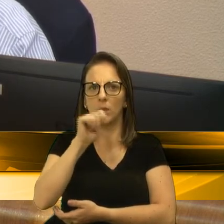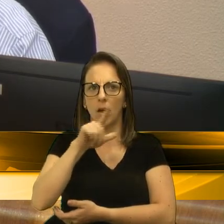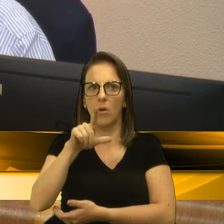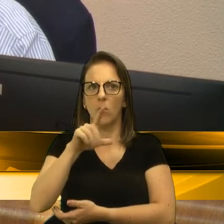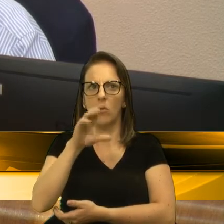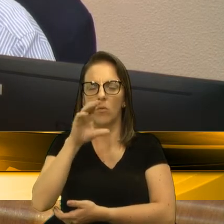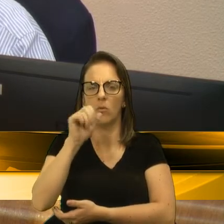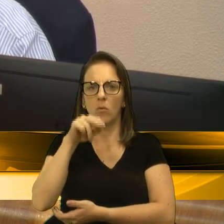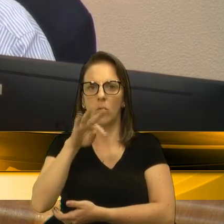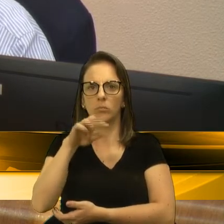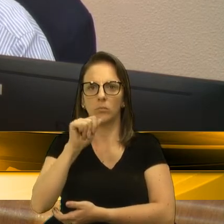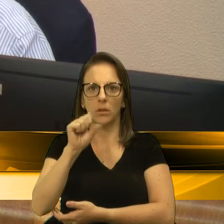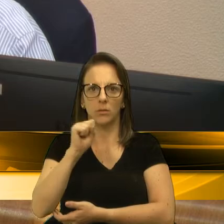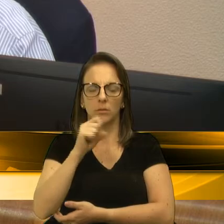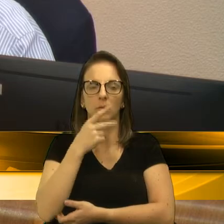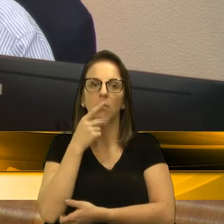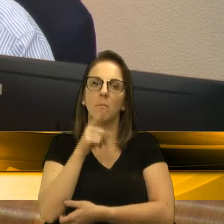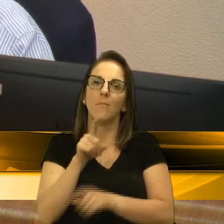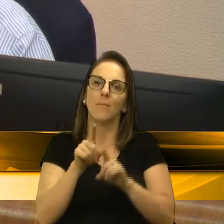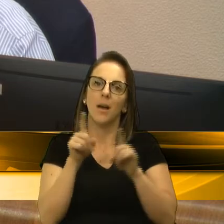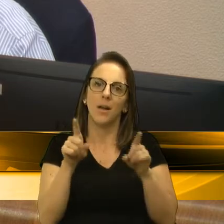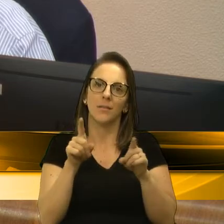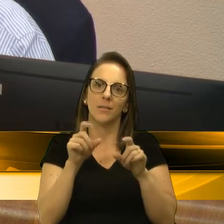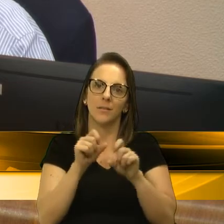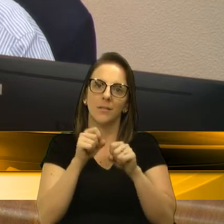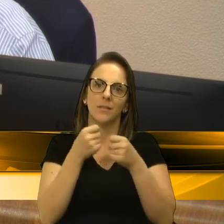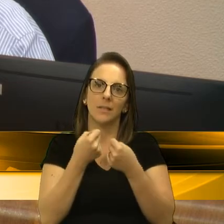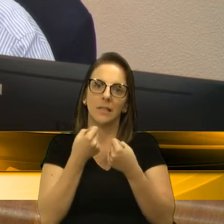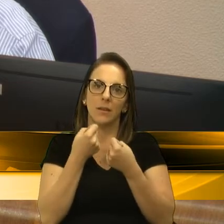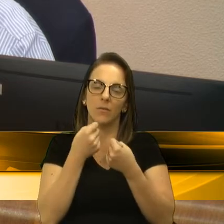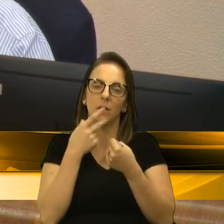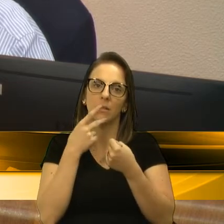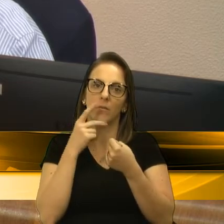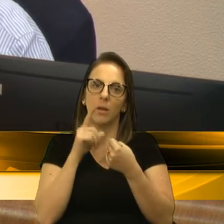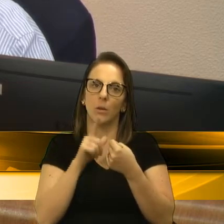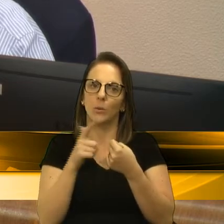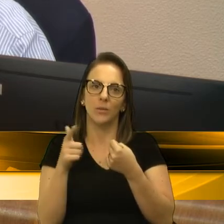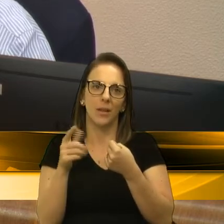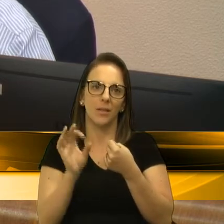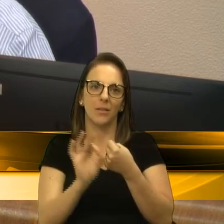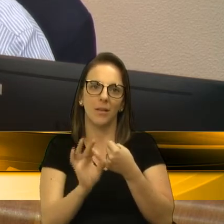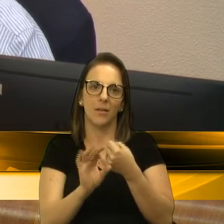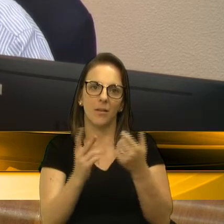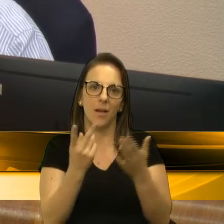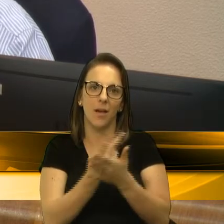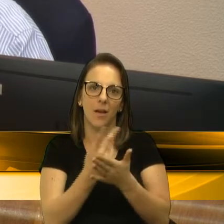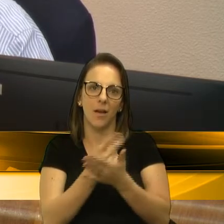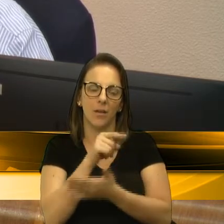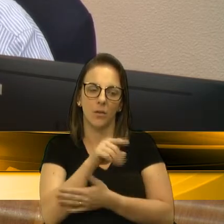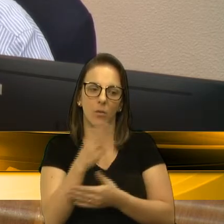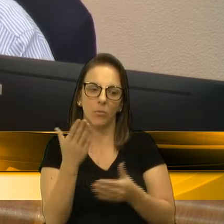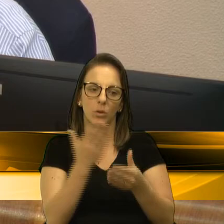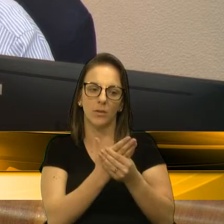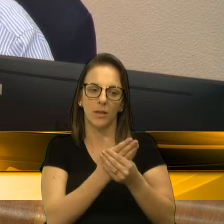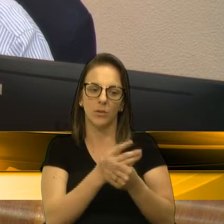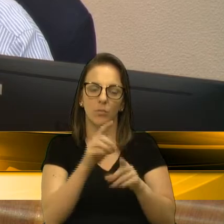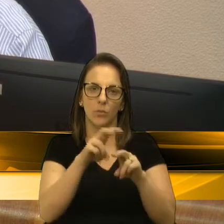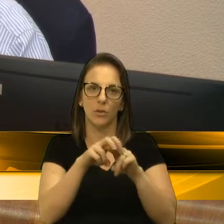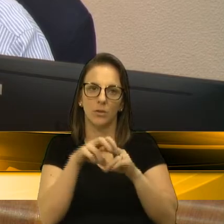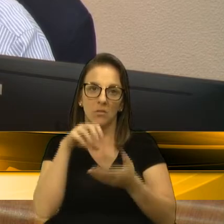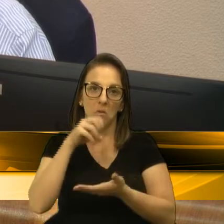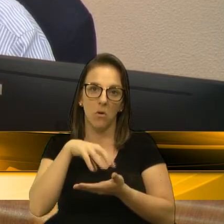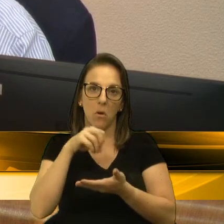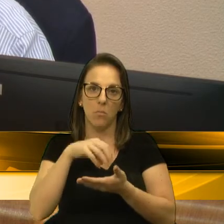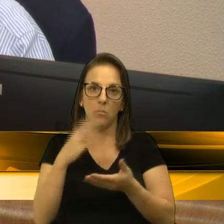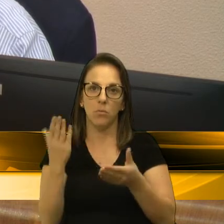defesa mantém sua posição que não existem irregularidades nesse processo. Para afirmar essa posição, junto a esse processo, cópias do processo administrativo, folhas